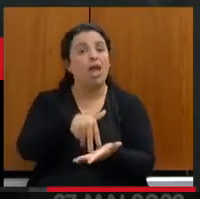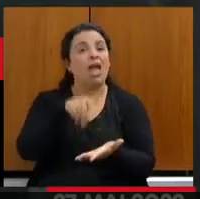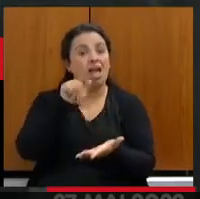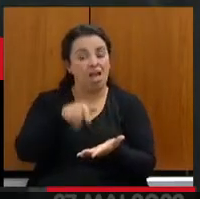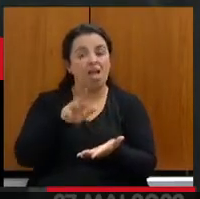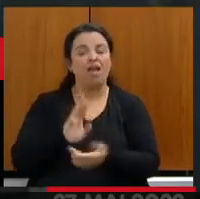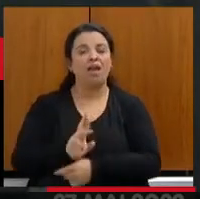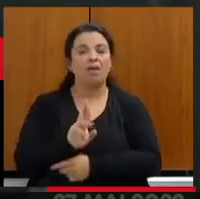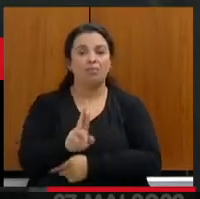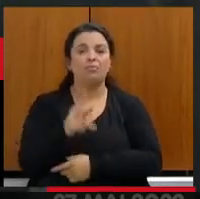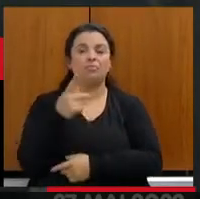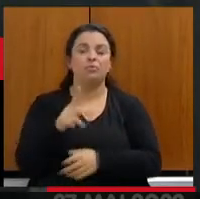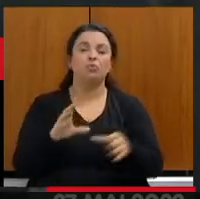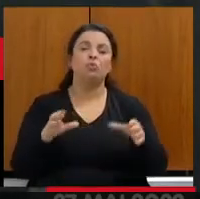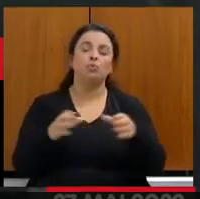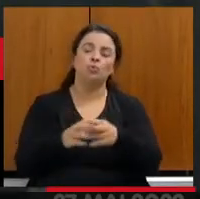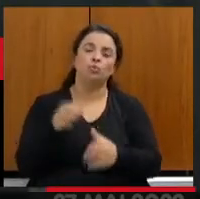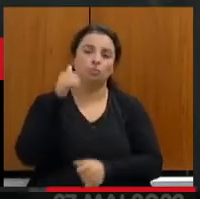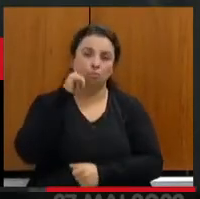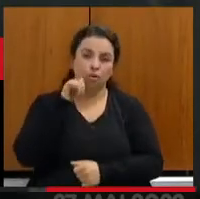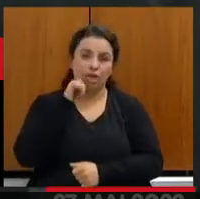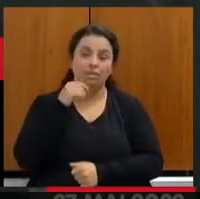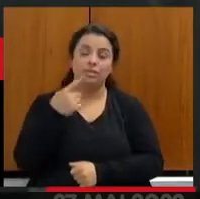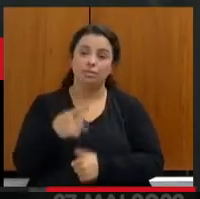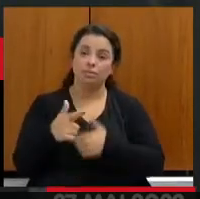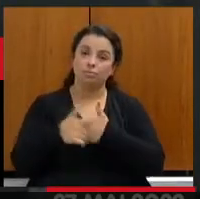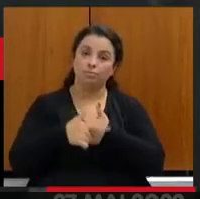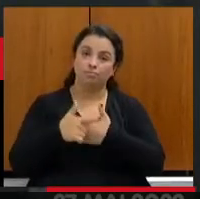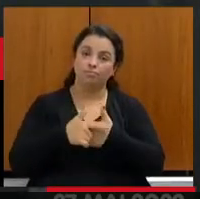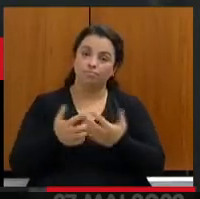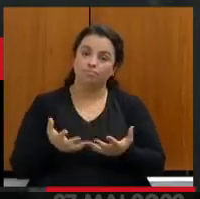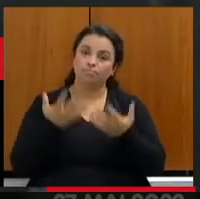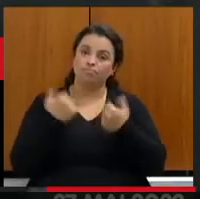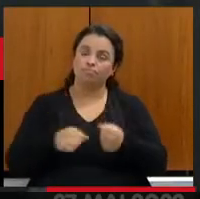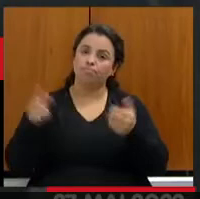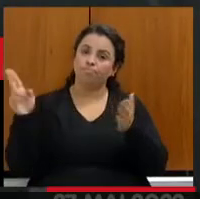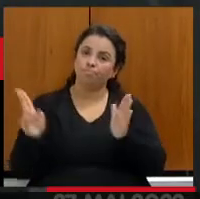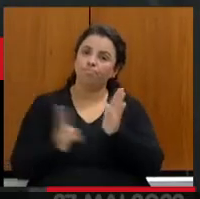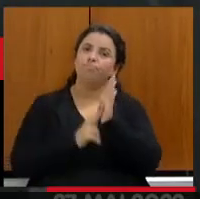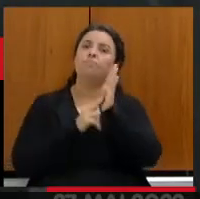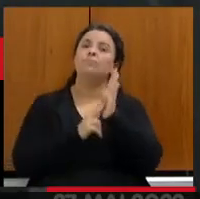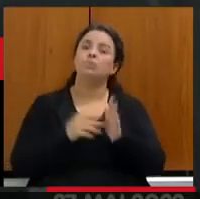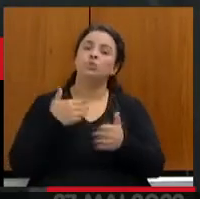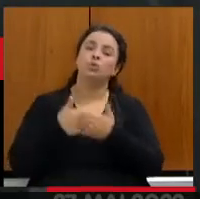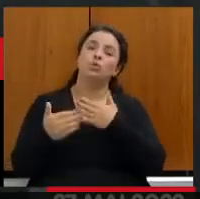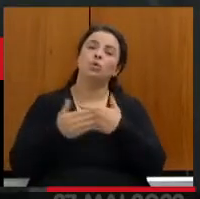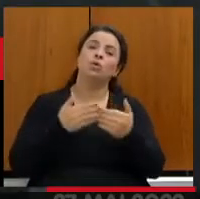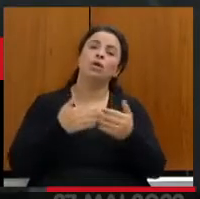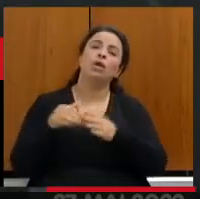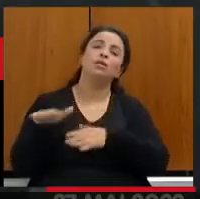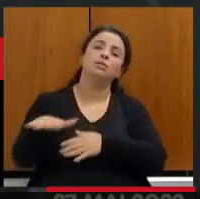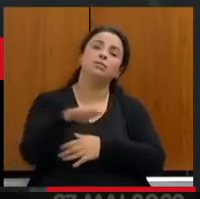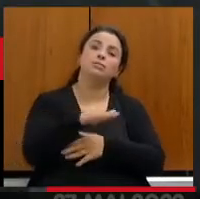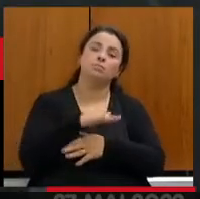classe assumindo o seu papel em qualquer espaço e circunstância